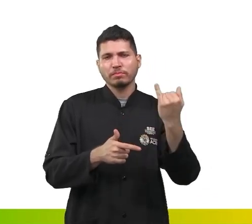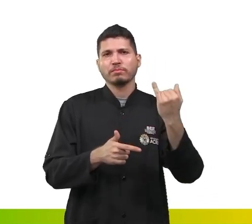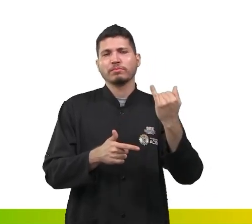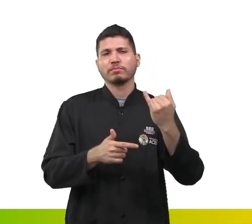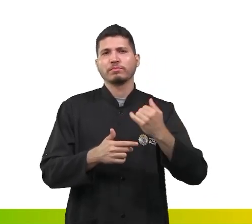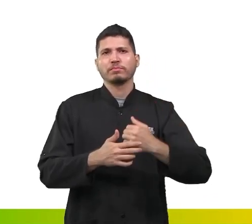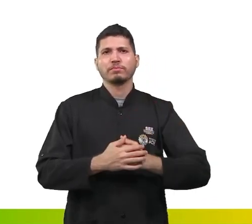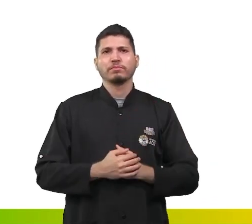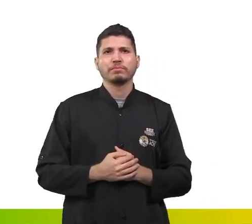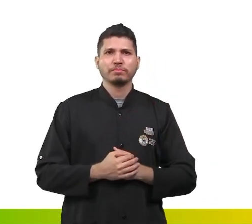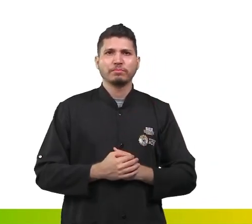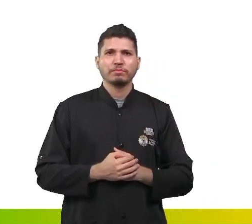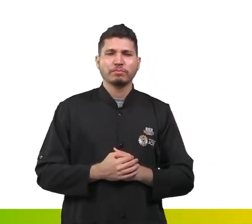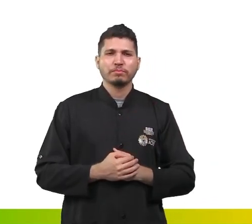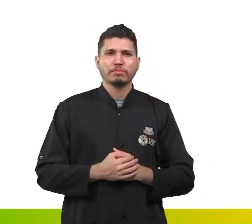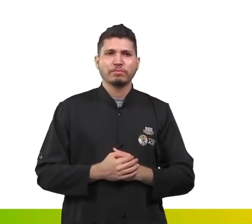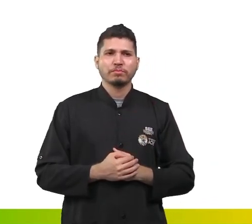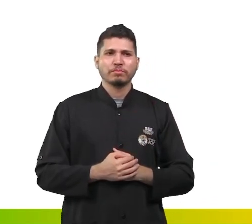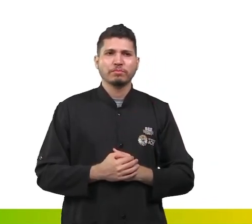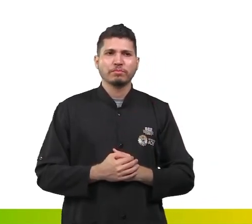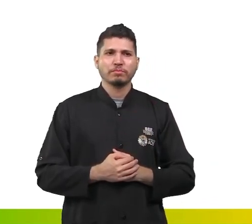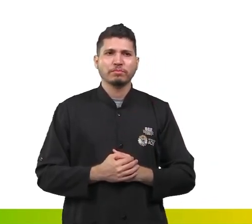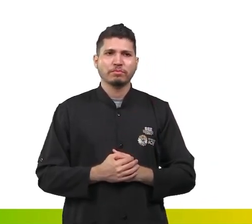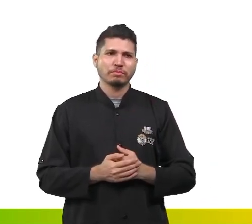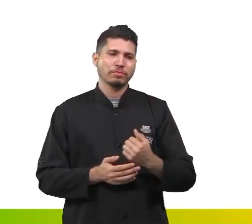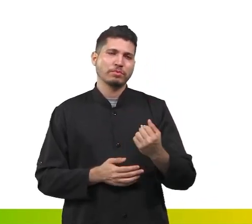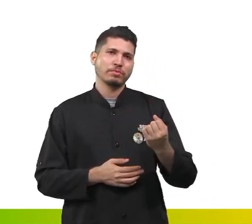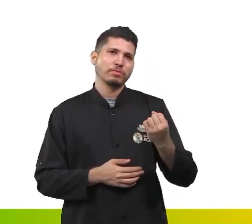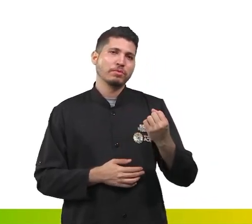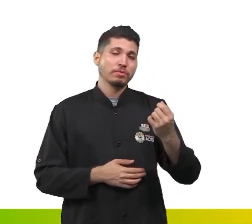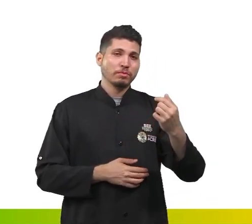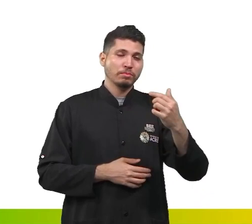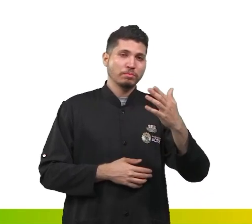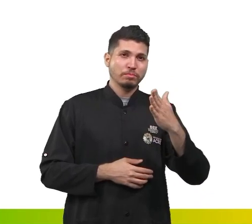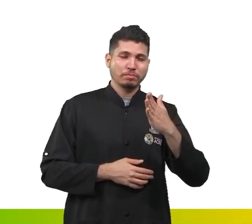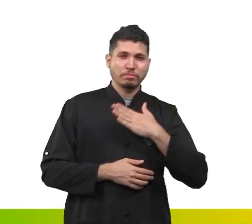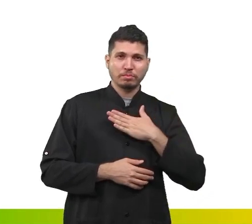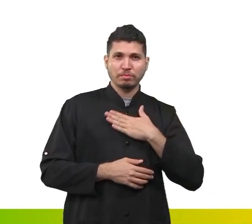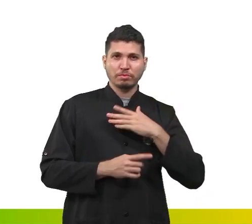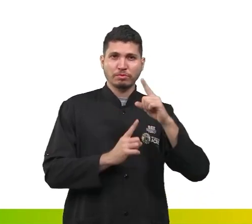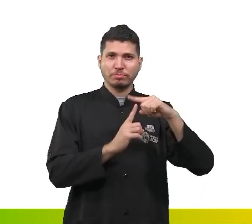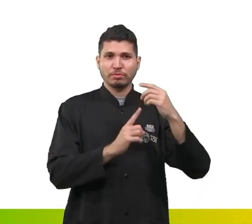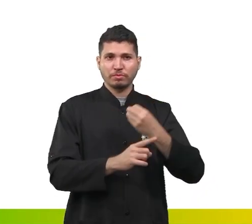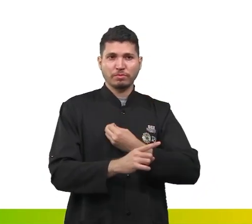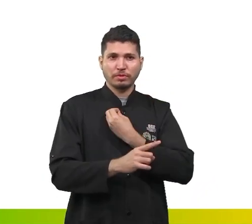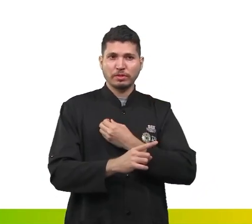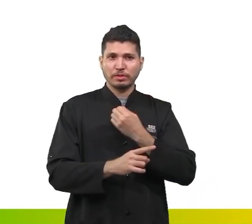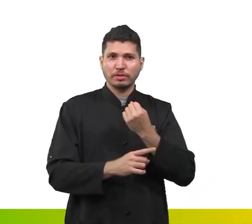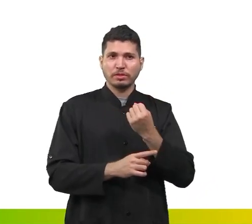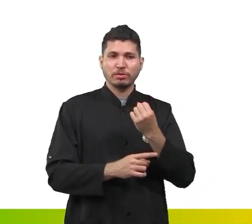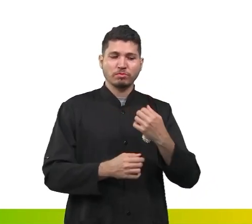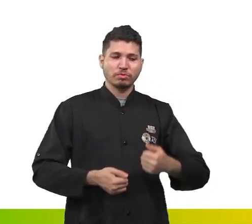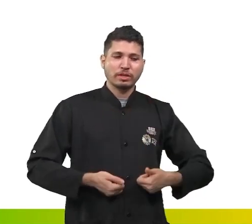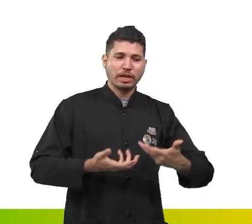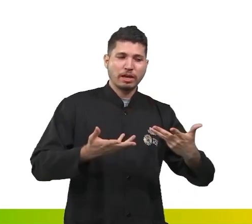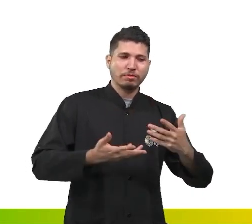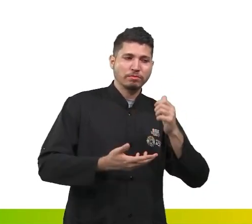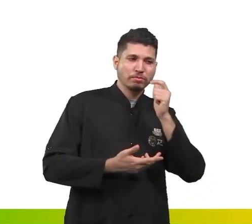Segundo, analisar se o meu estilo de vida está adequado aos ganhos que eu